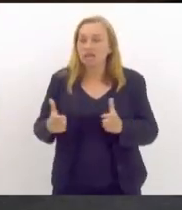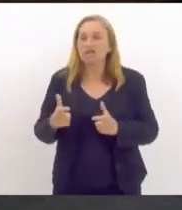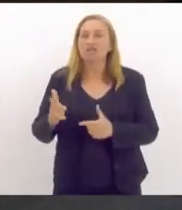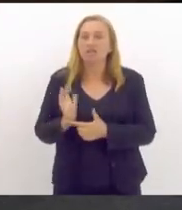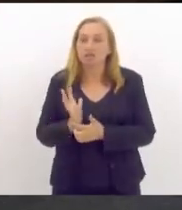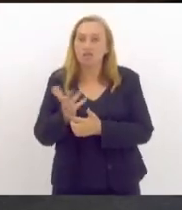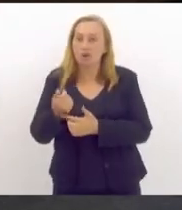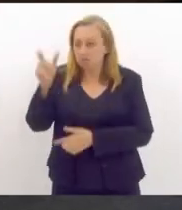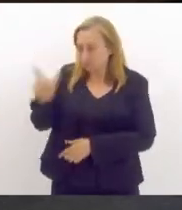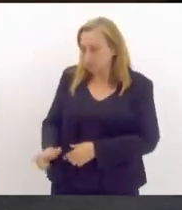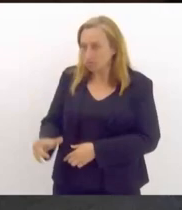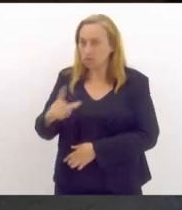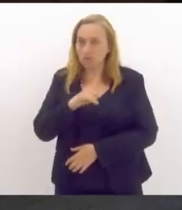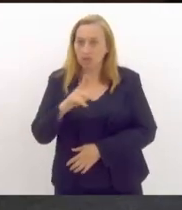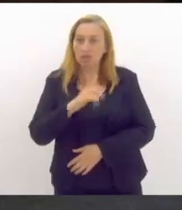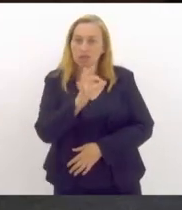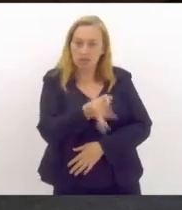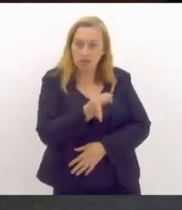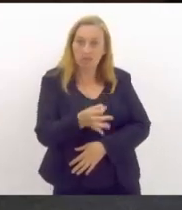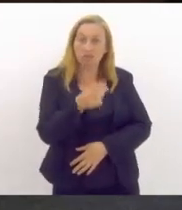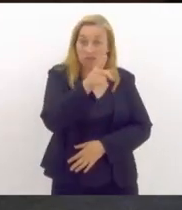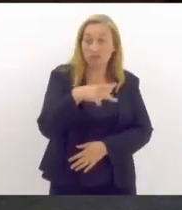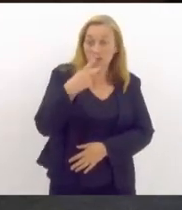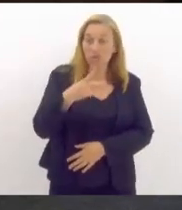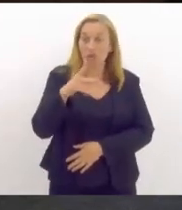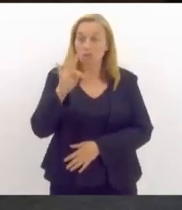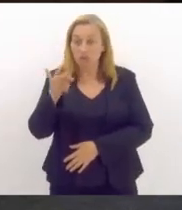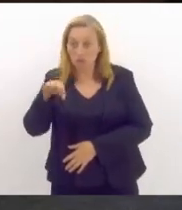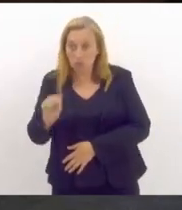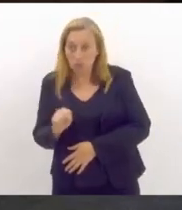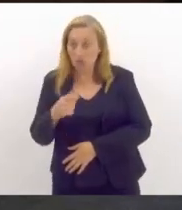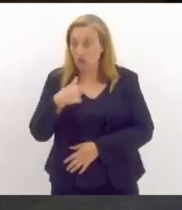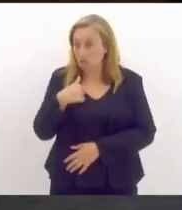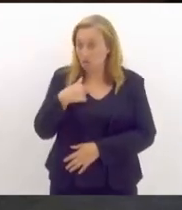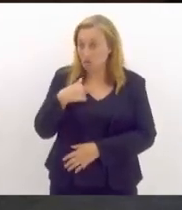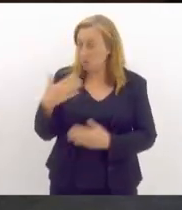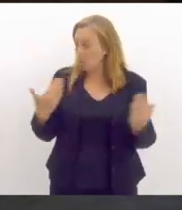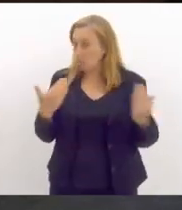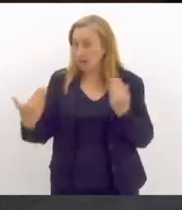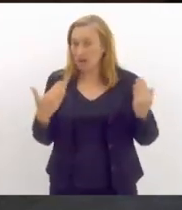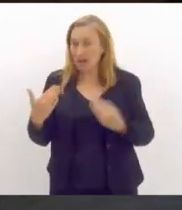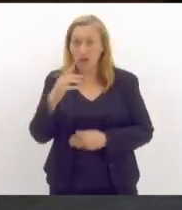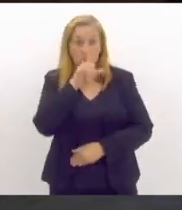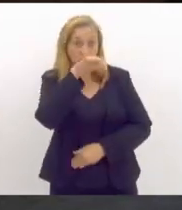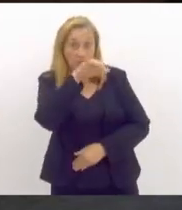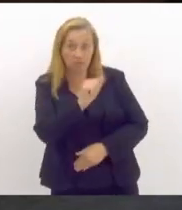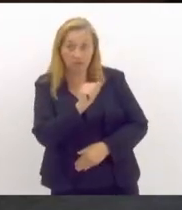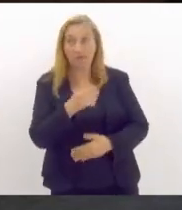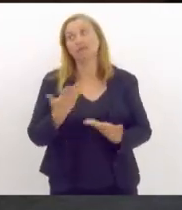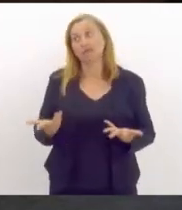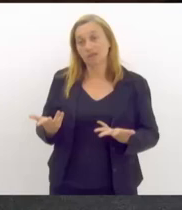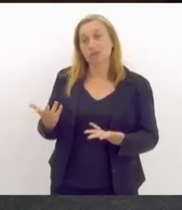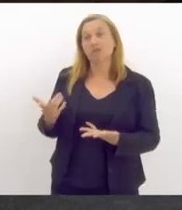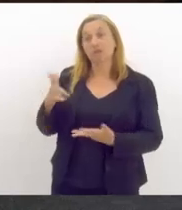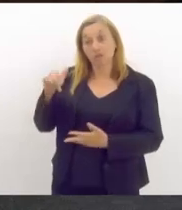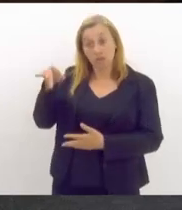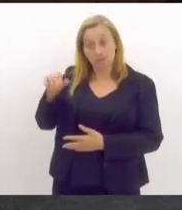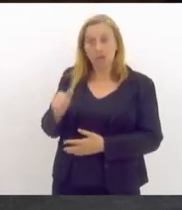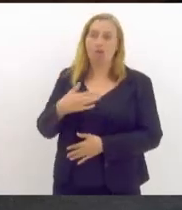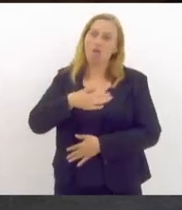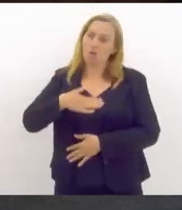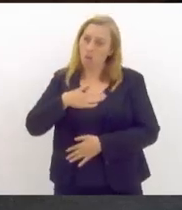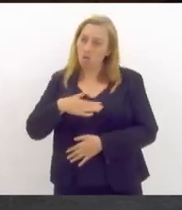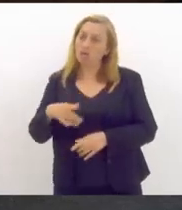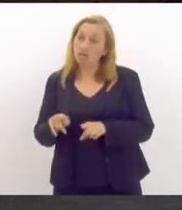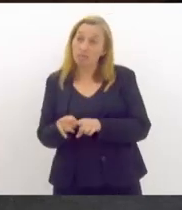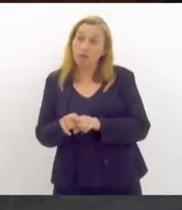artista tem potencial Com certeza como você se Tobias eu não tô aqui para comparar a Ludmila o Beatles e por falar em Ludmila Eu gosto do som da Ludmila